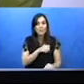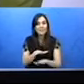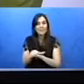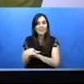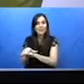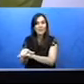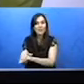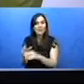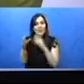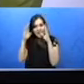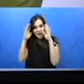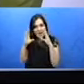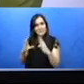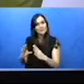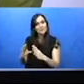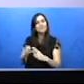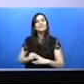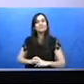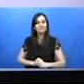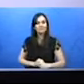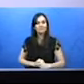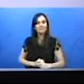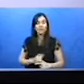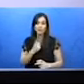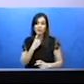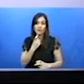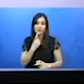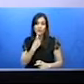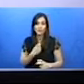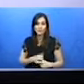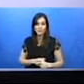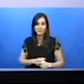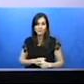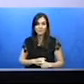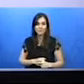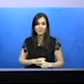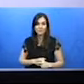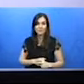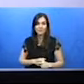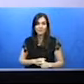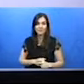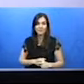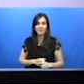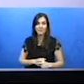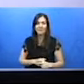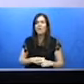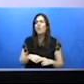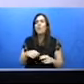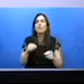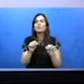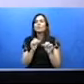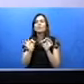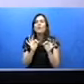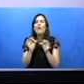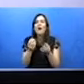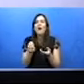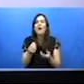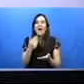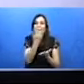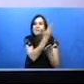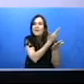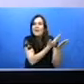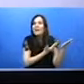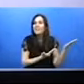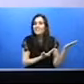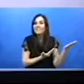cabeçuda, que está aqui com a marcação em vermelho. E aqui, e assim fica a página da nossa atividade. Preencher